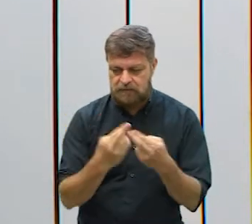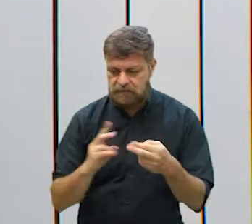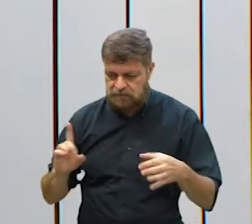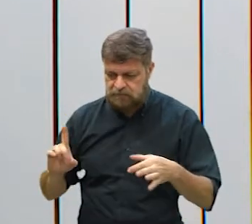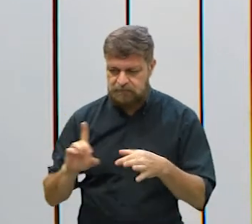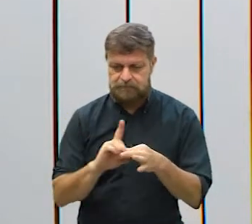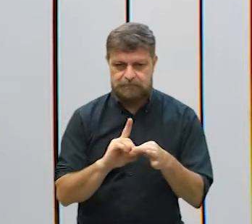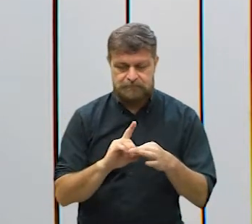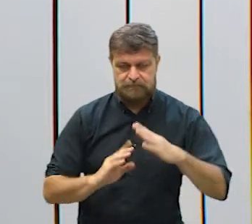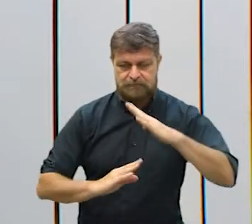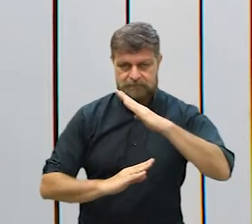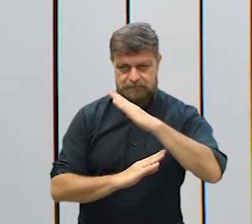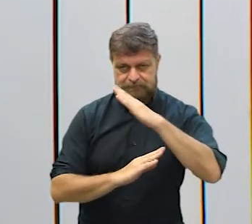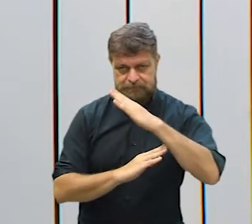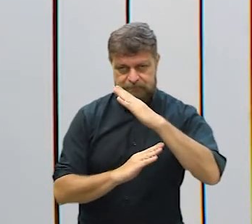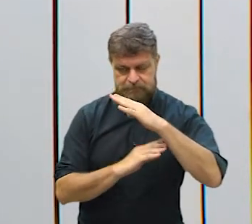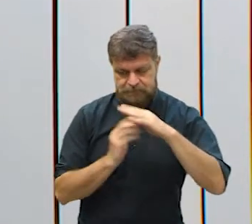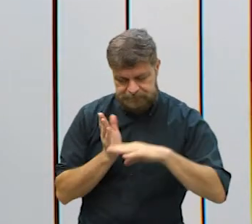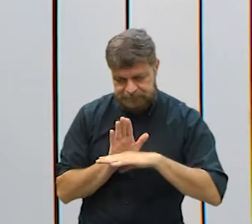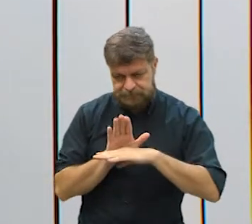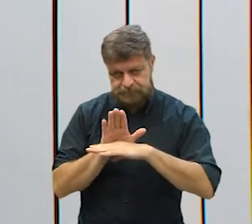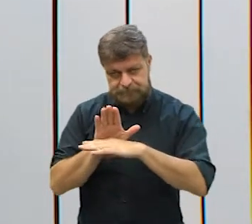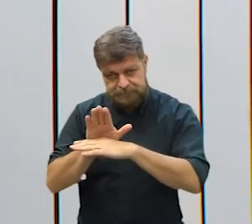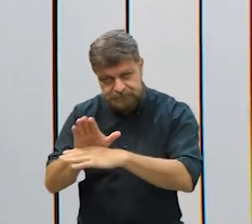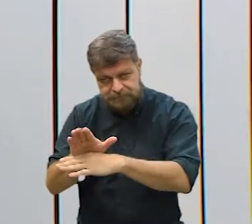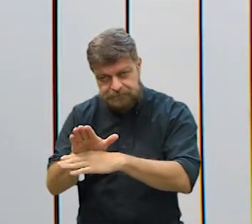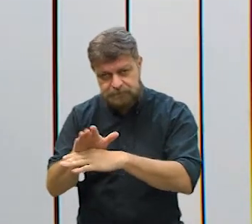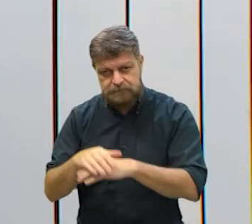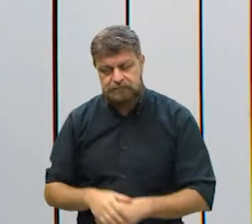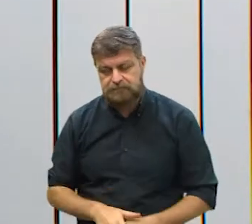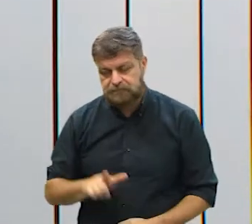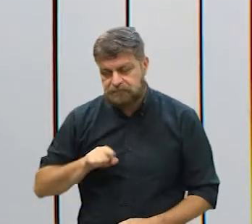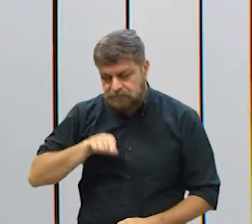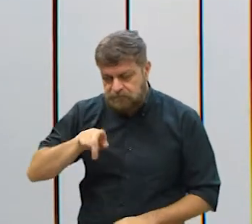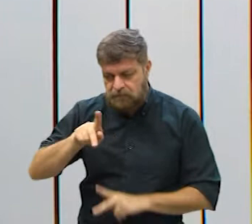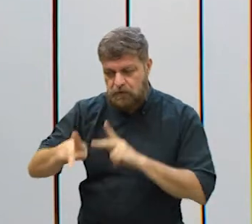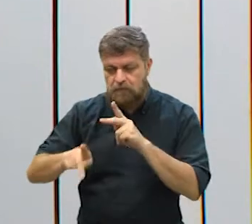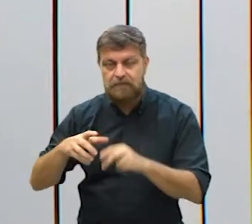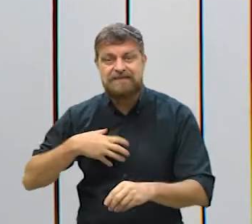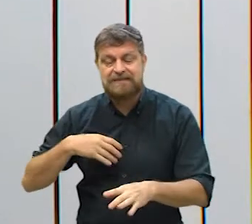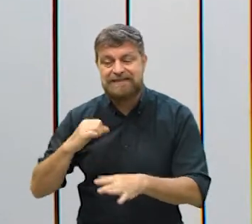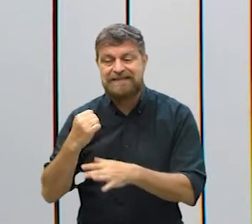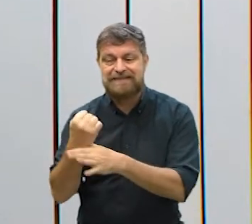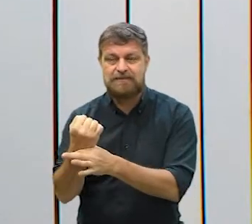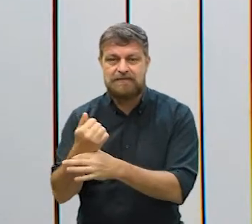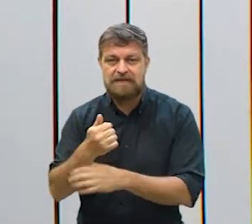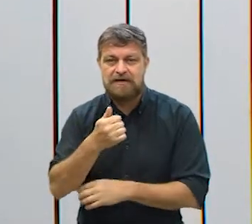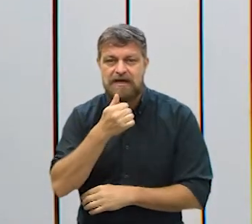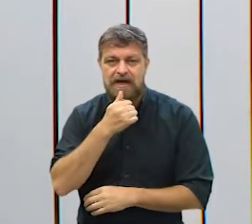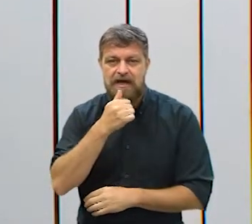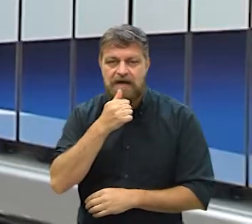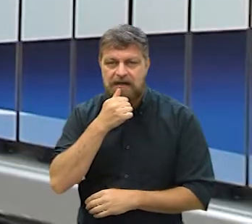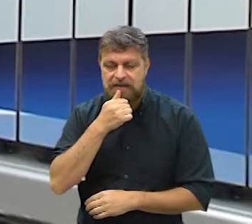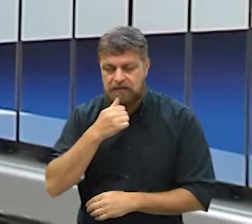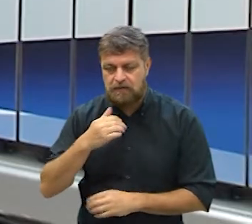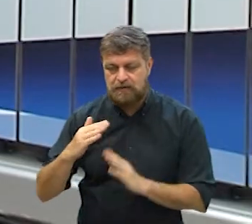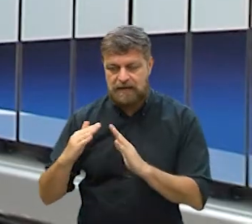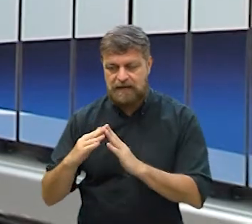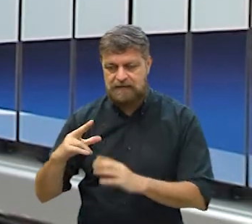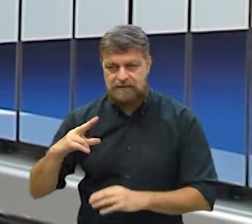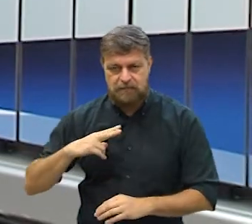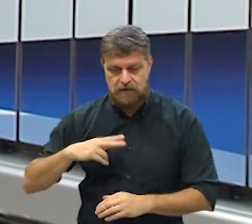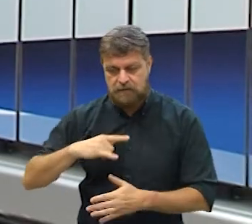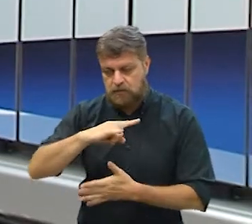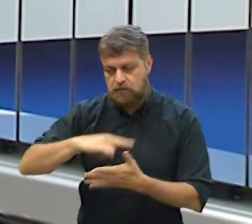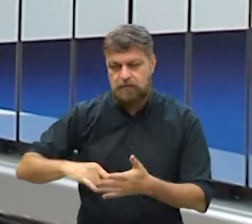Câmara Municipal ela ajuda bastante a trazer essa segurança enquanto esse processo não aconteça. Secretário,